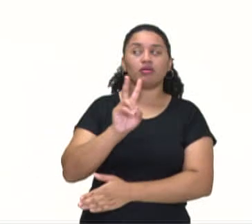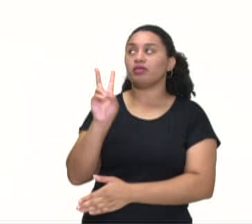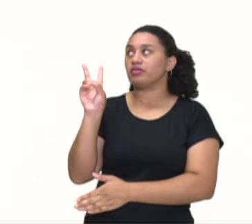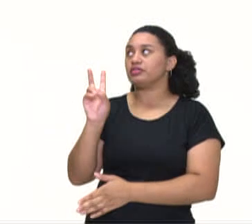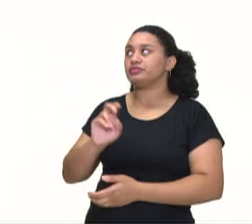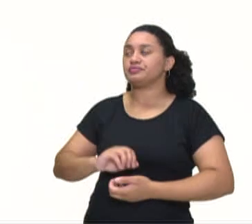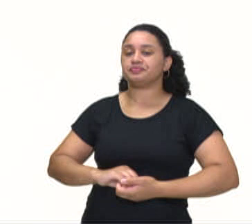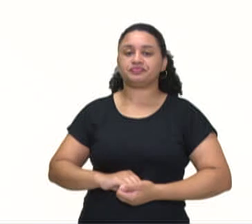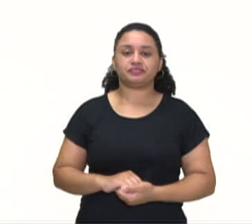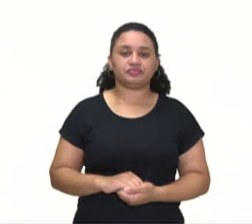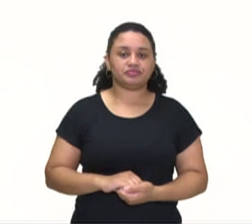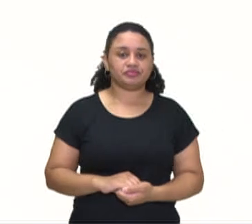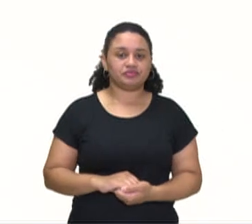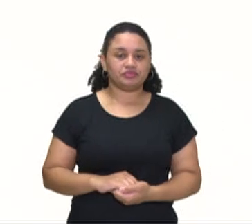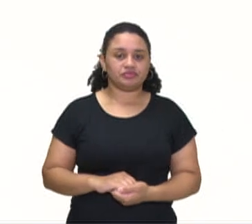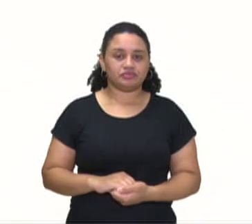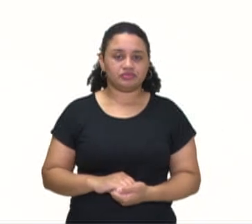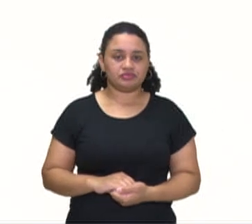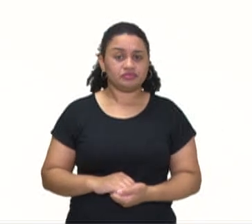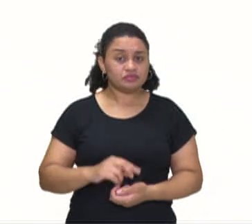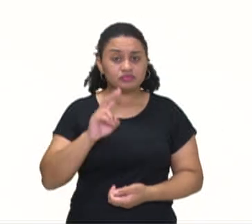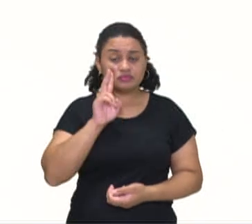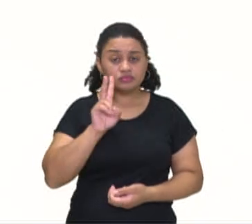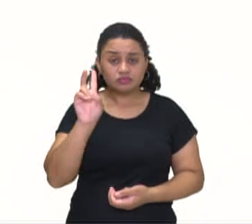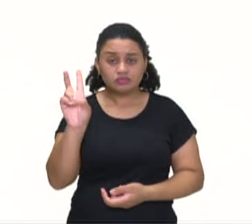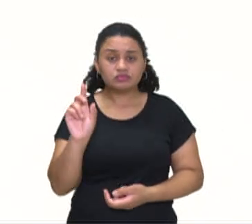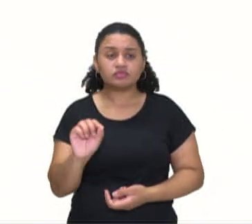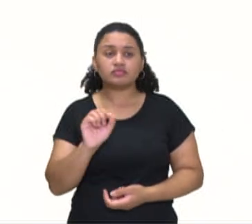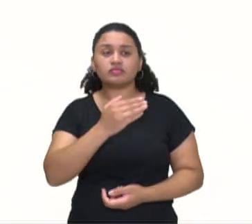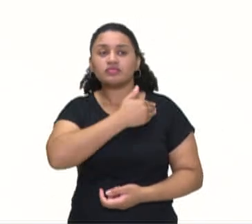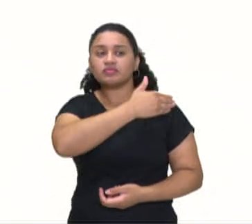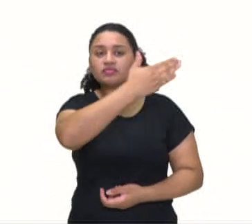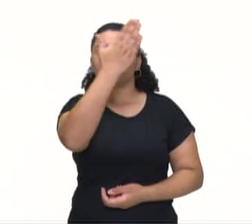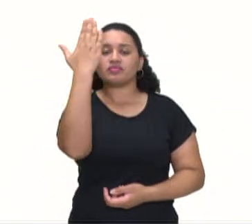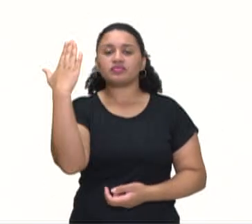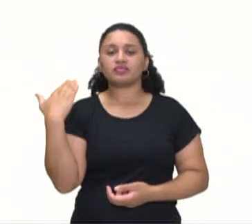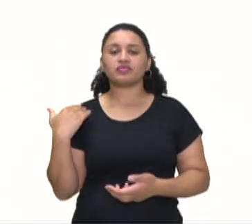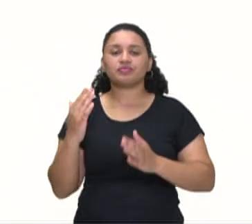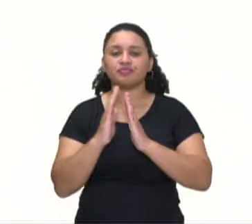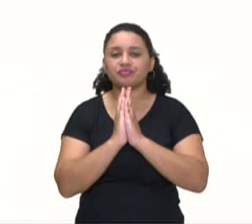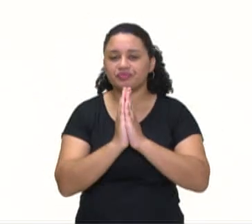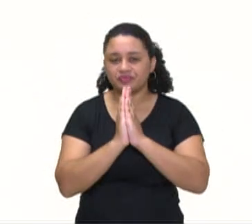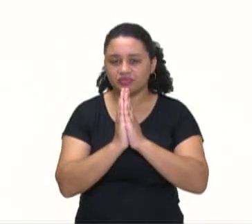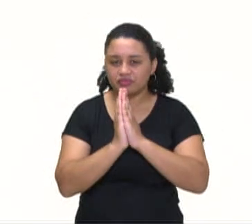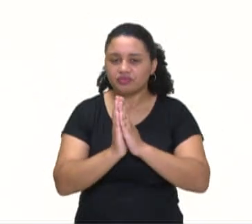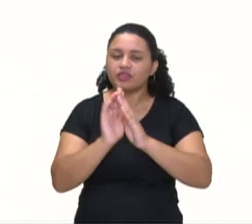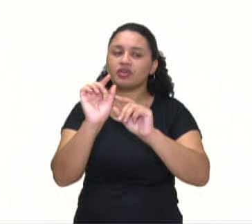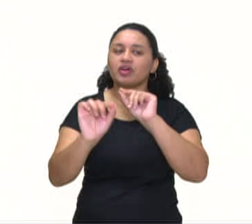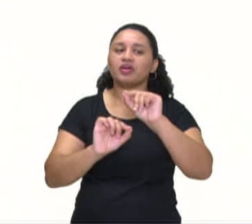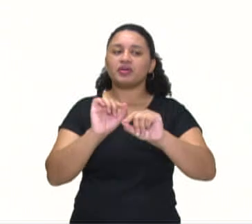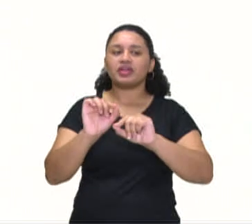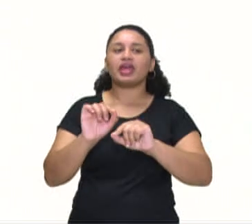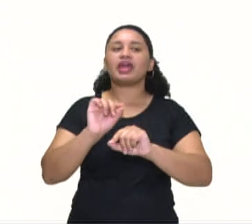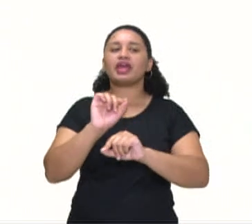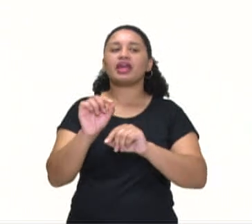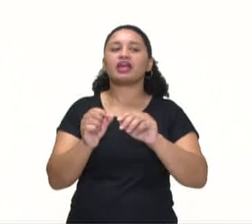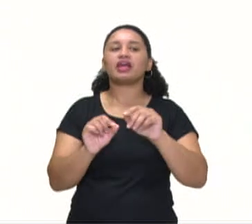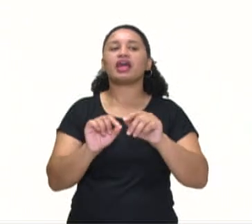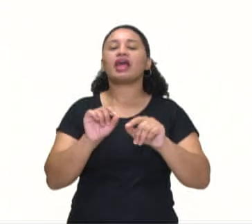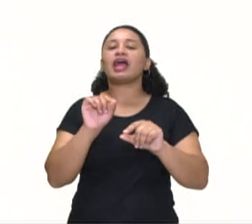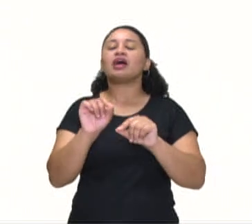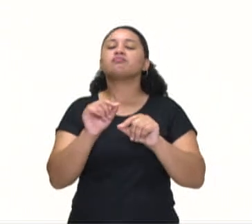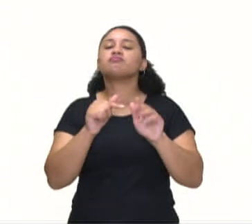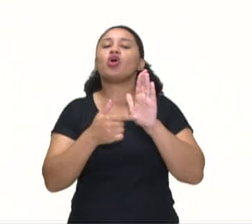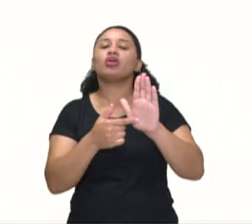figura, né? A Virgem em oração de Sassoferrato. O azul, assim como o